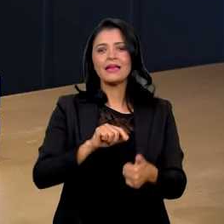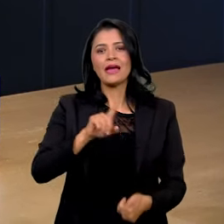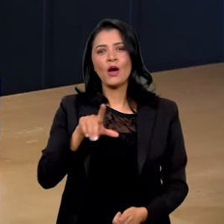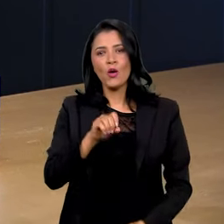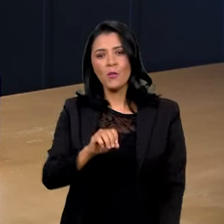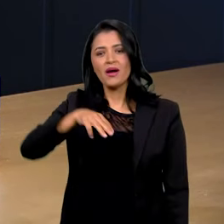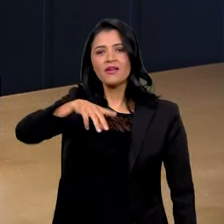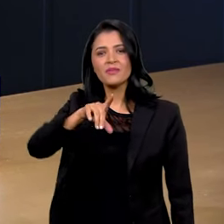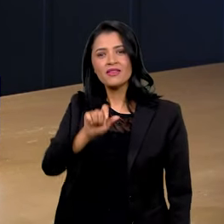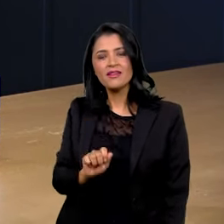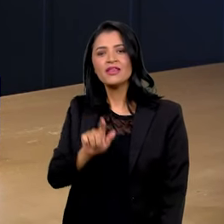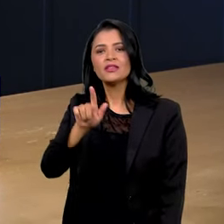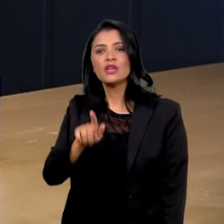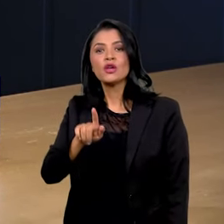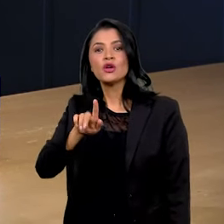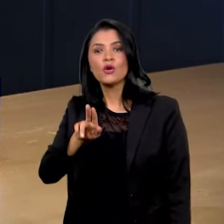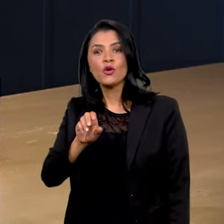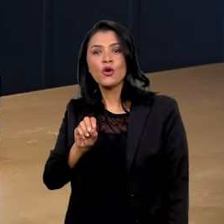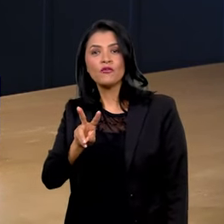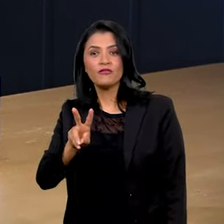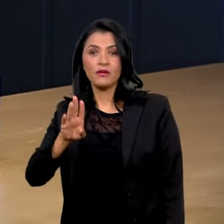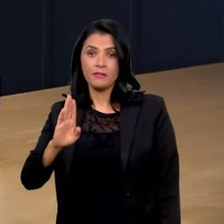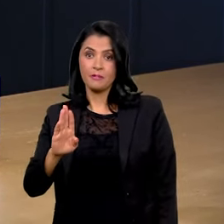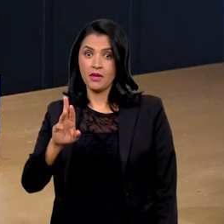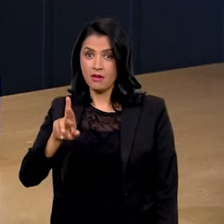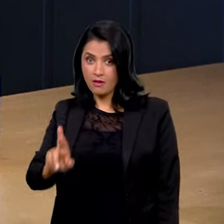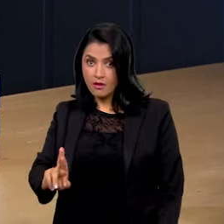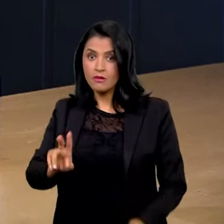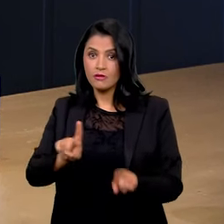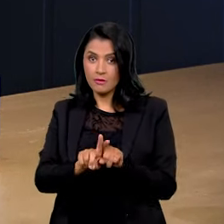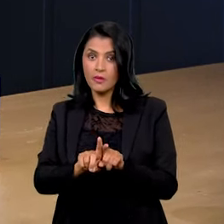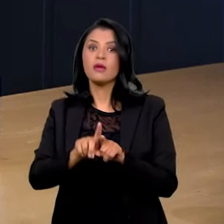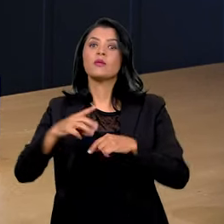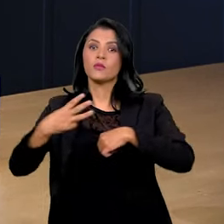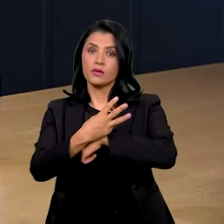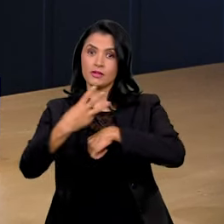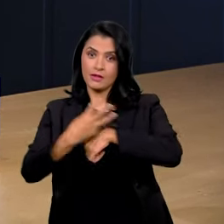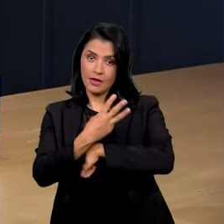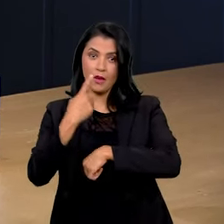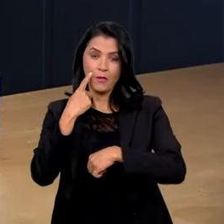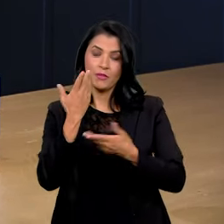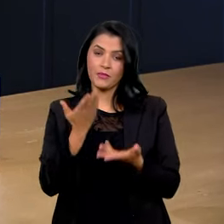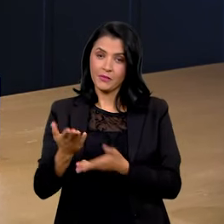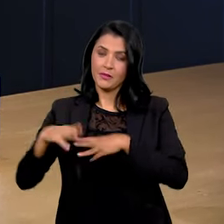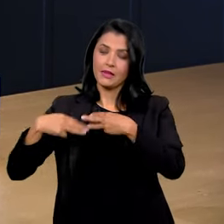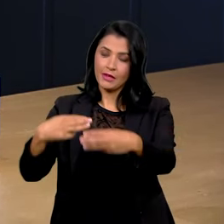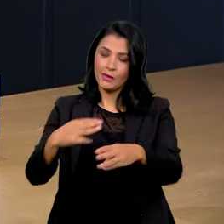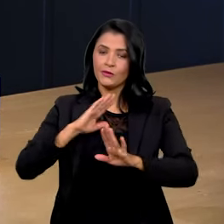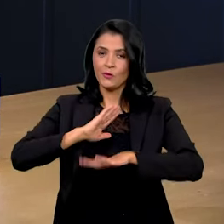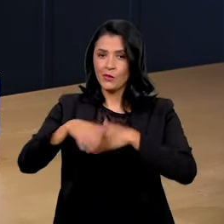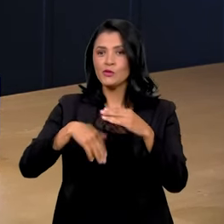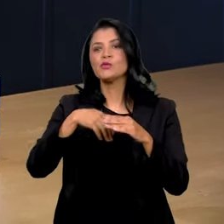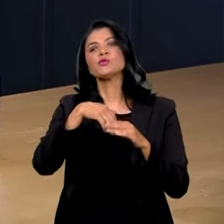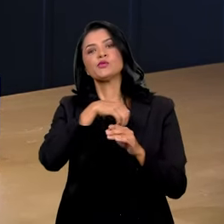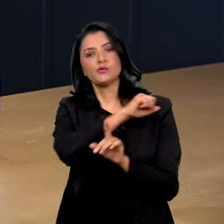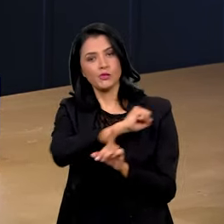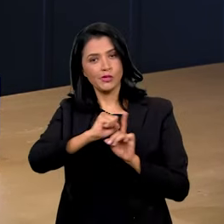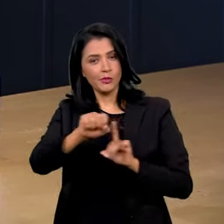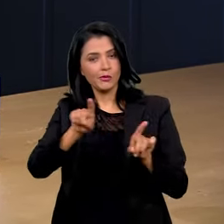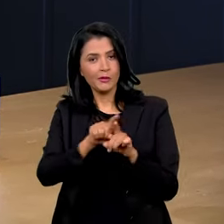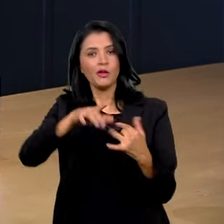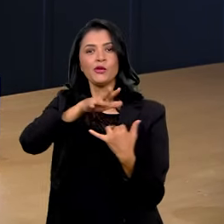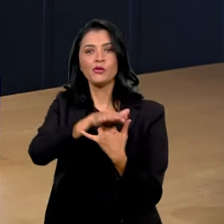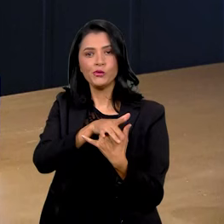@md goov.br nós estamos também no WhatsApp no canal oficial Ministério do Desenvolvimento Social no